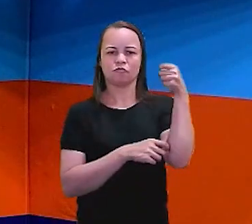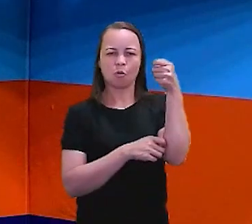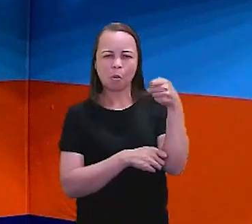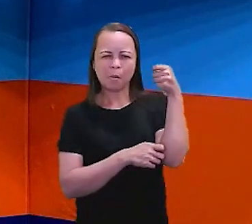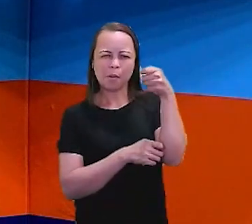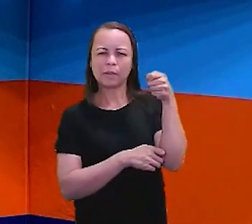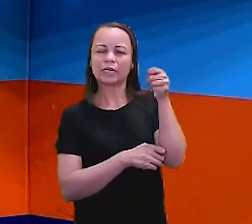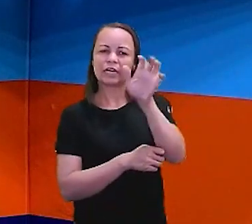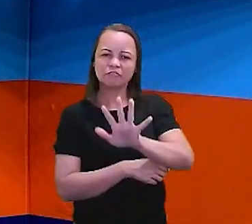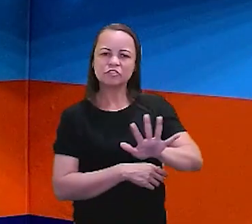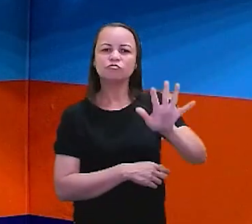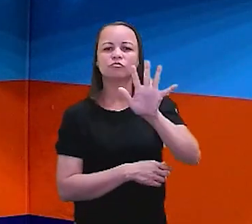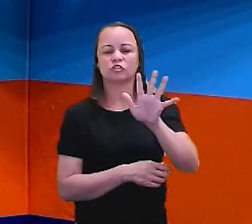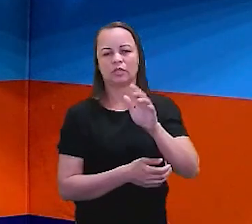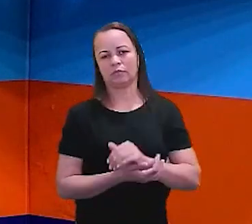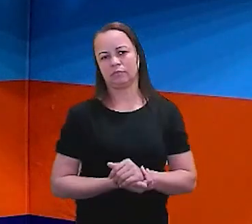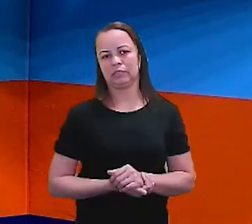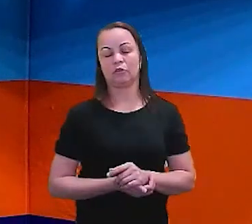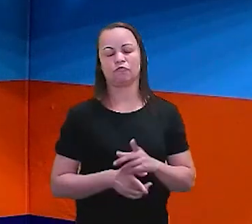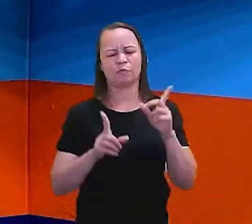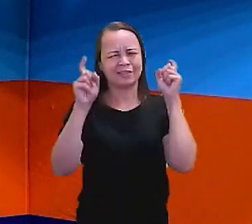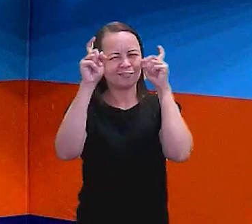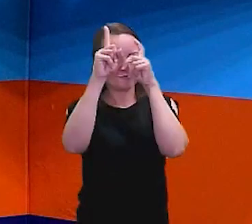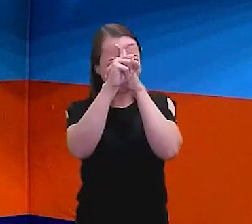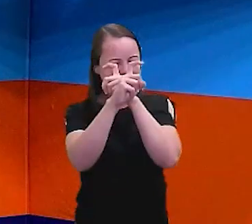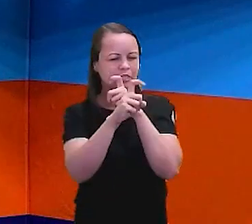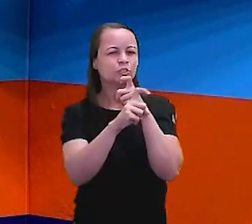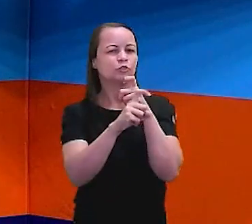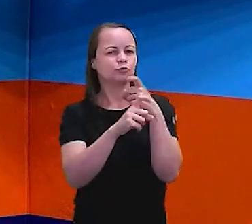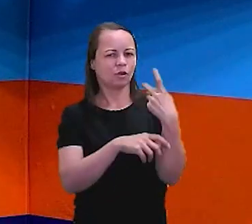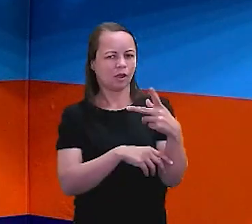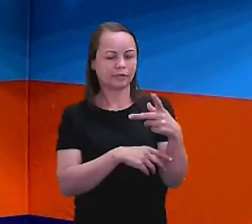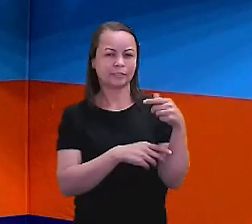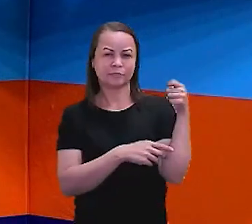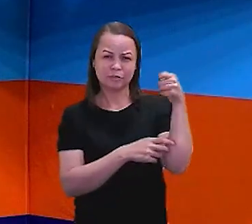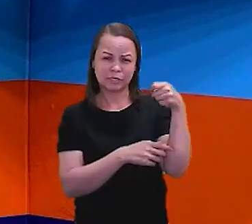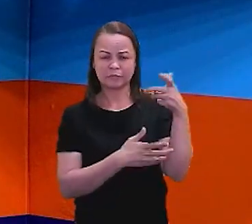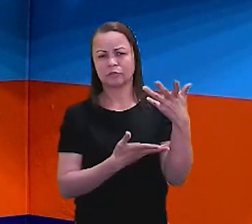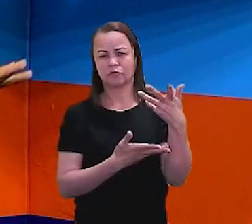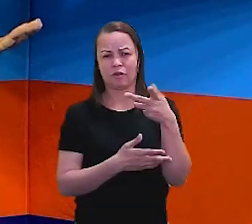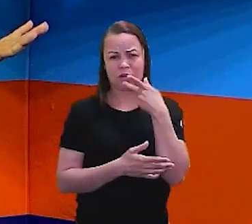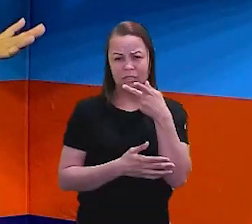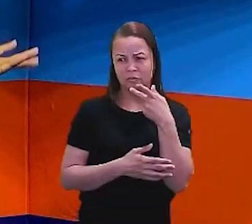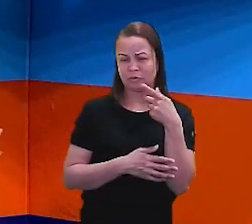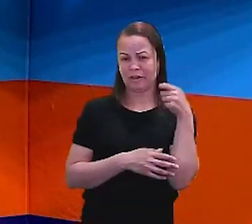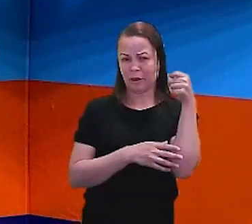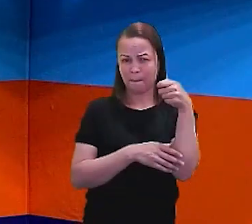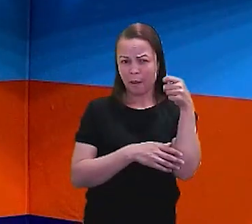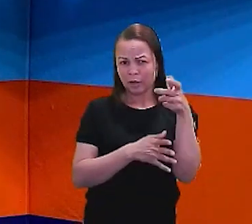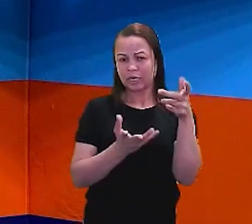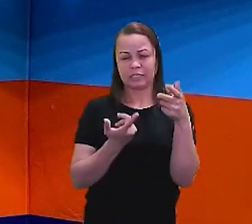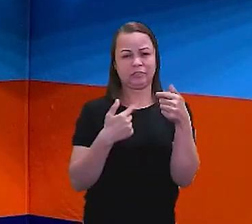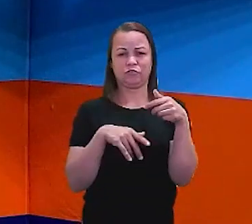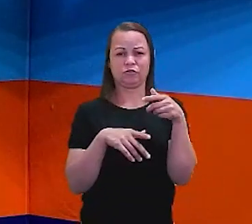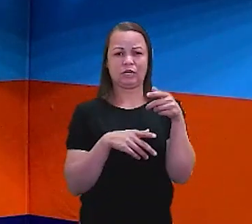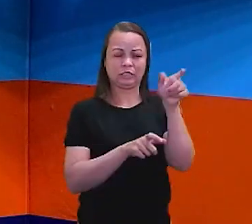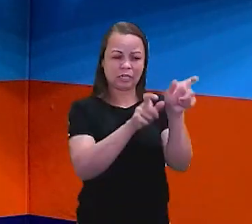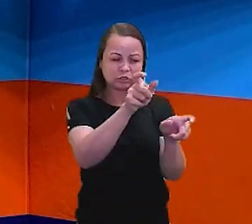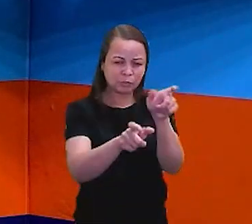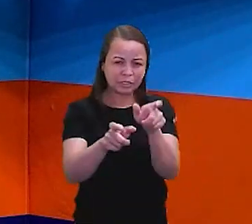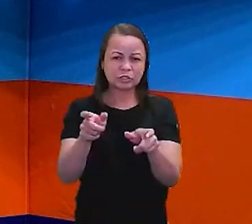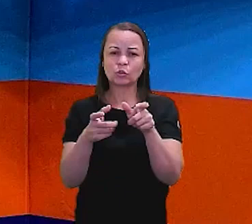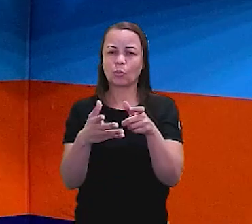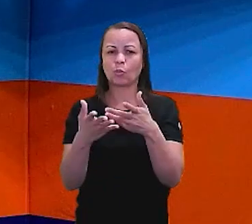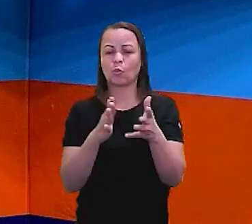geral. Então, foi muito difícil essa situação de greve. Quando eu falo difícil, não estou falando dos donos das fábricas de engenho, não. Estou